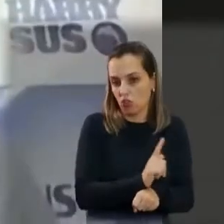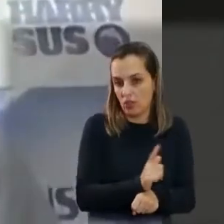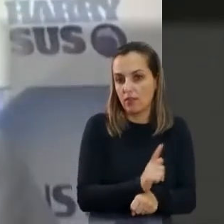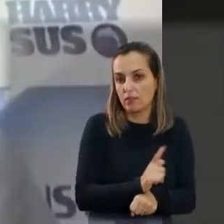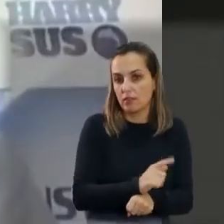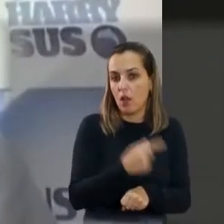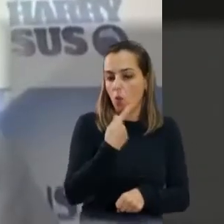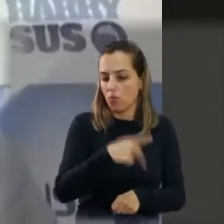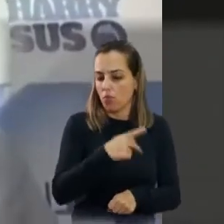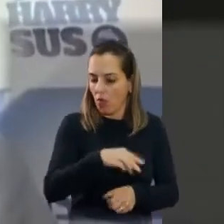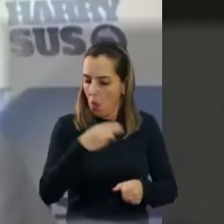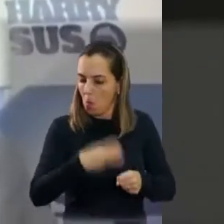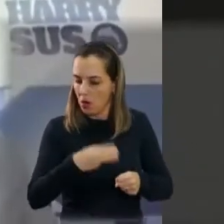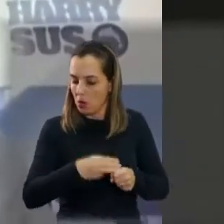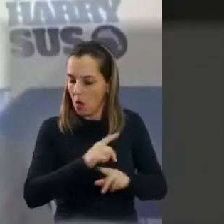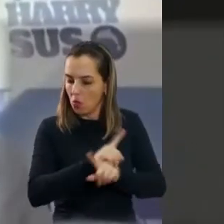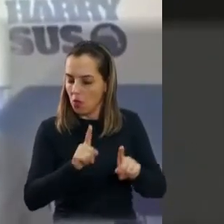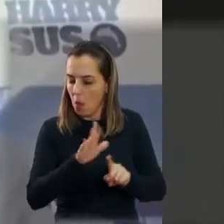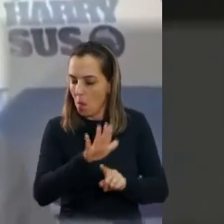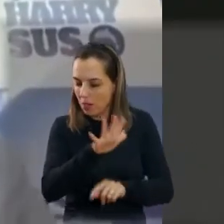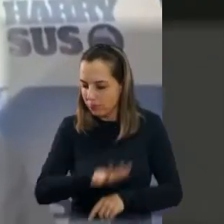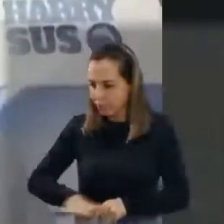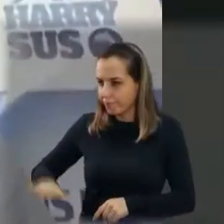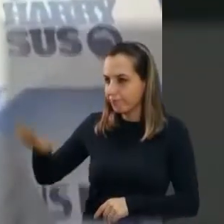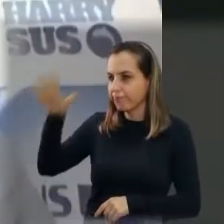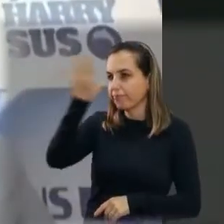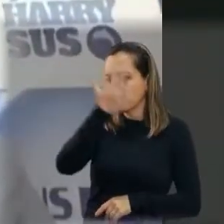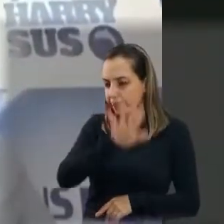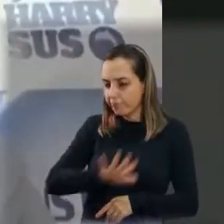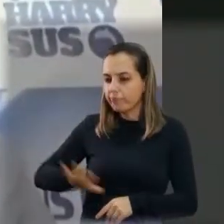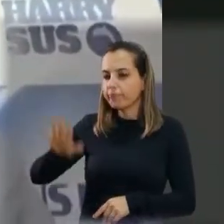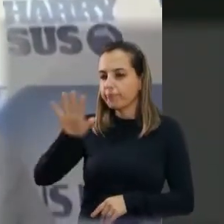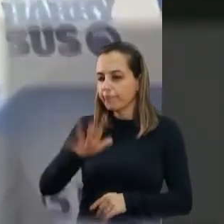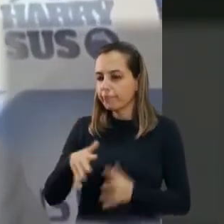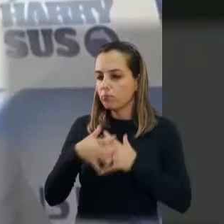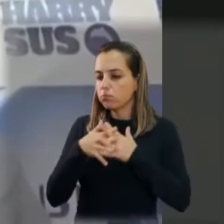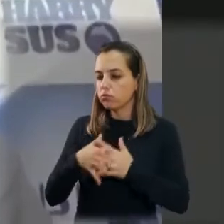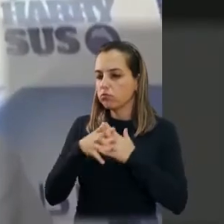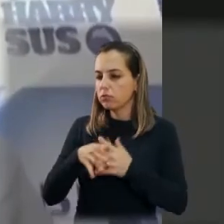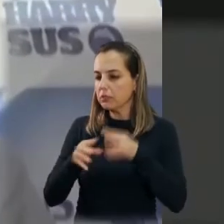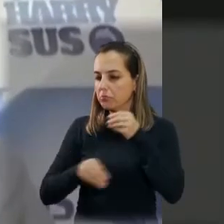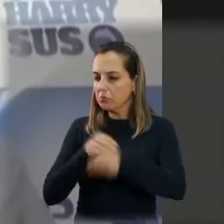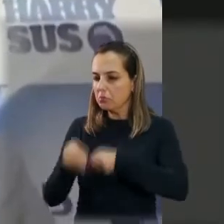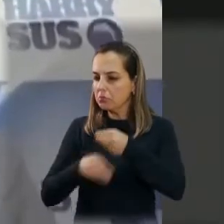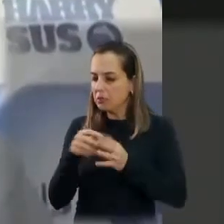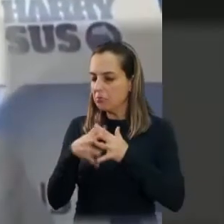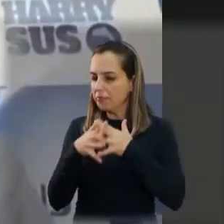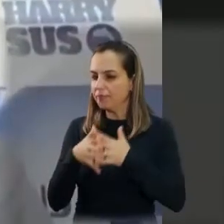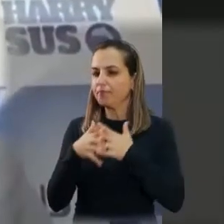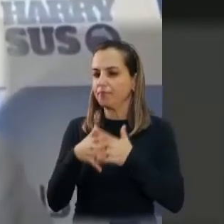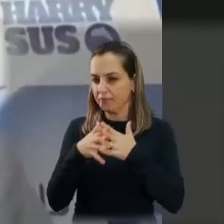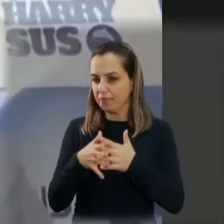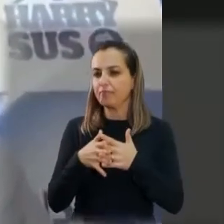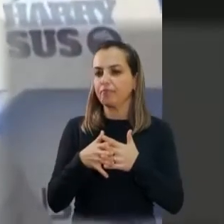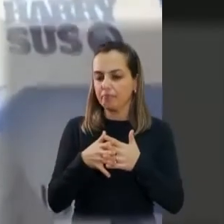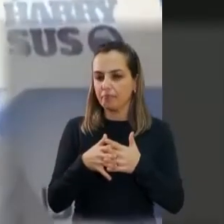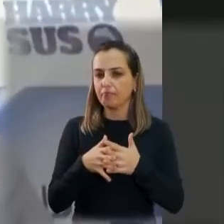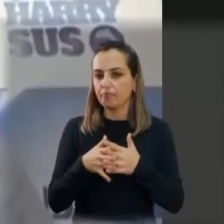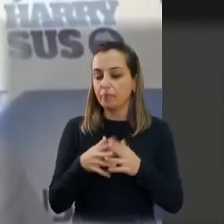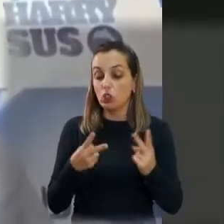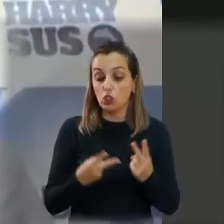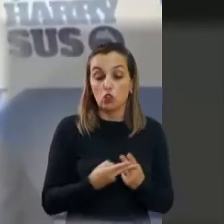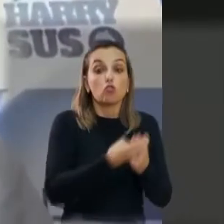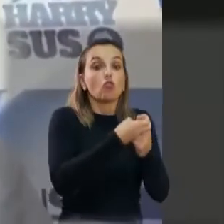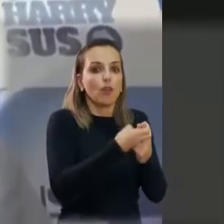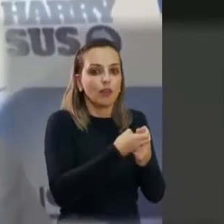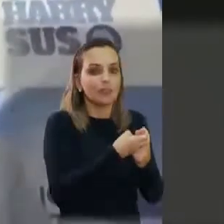não aqui no município, mas no geral, muito confusa. Muito confusa. E o SUS, mesmo